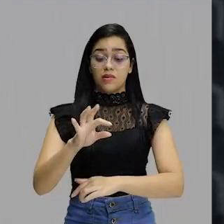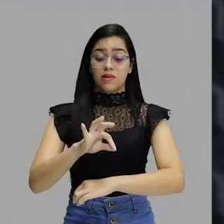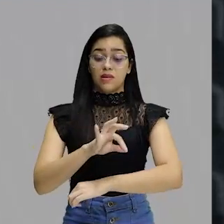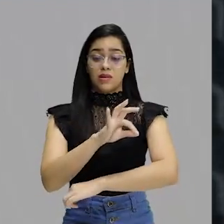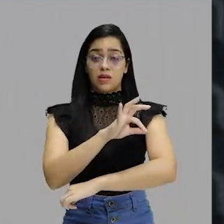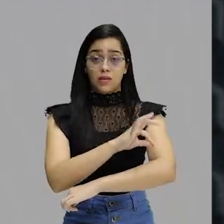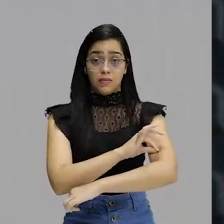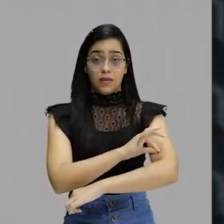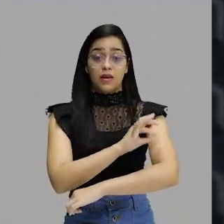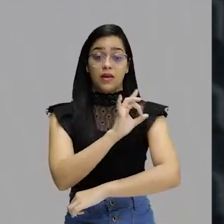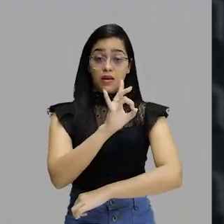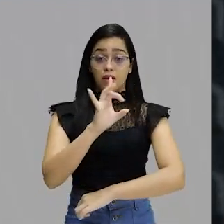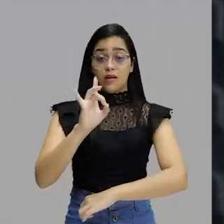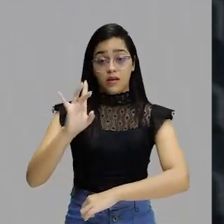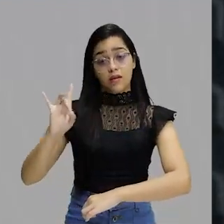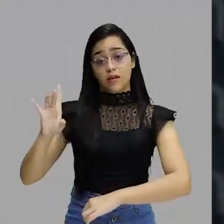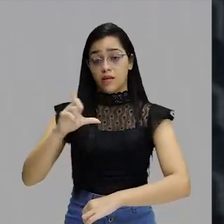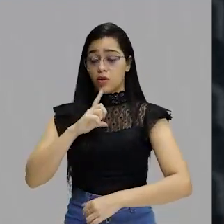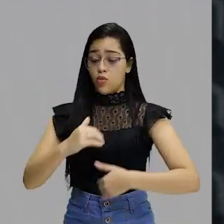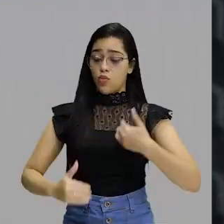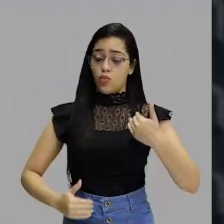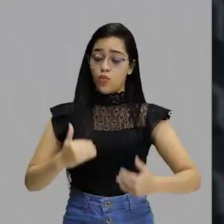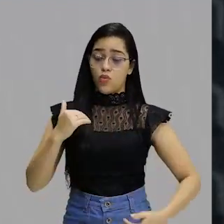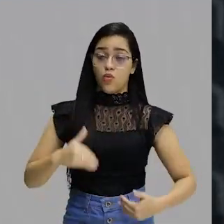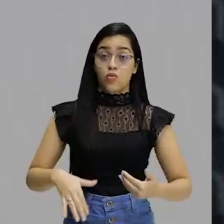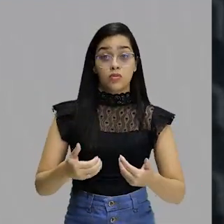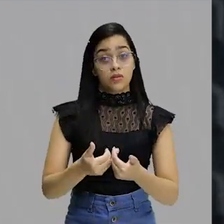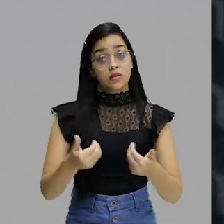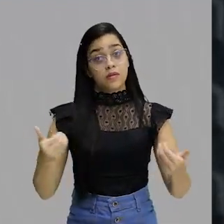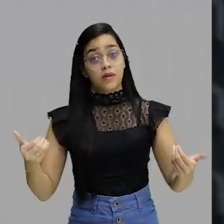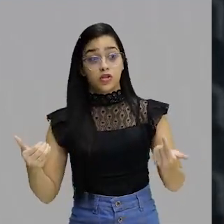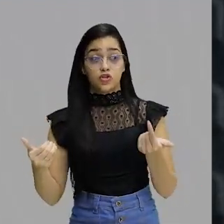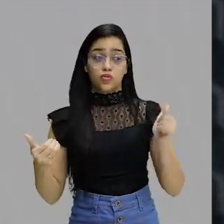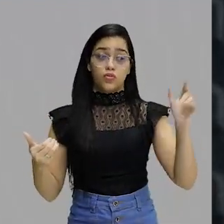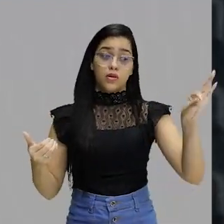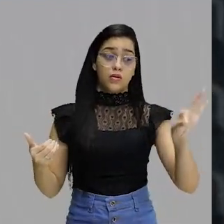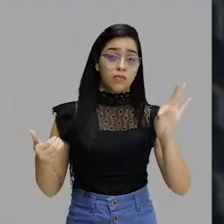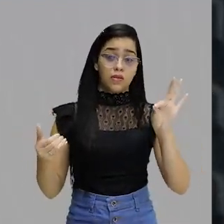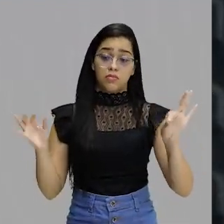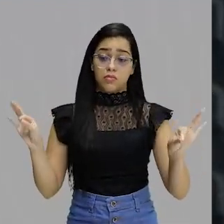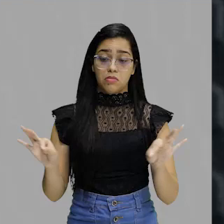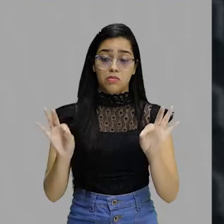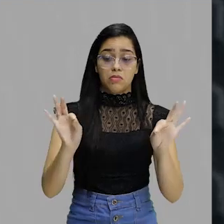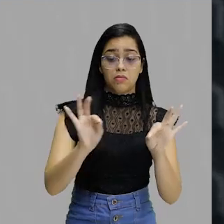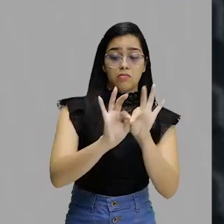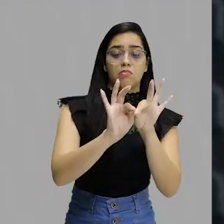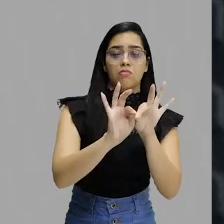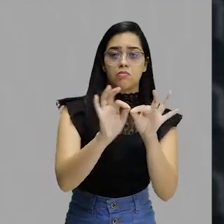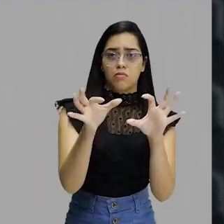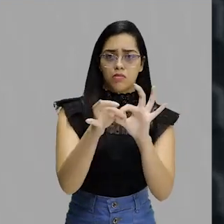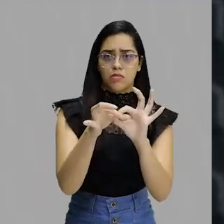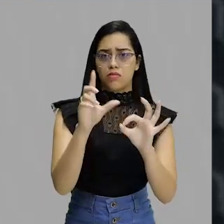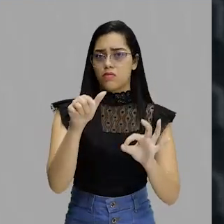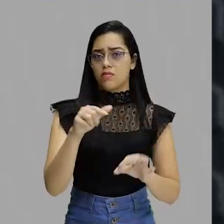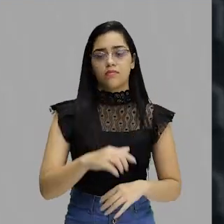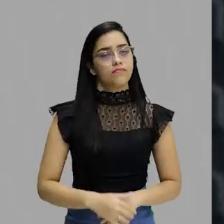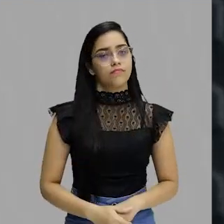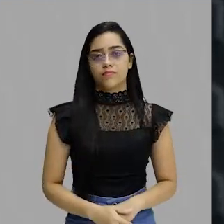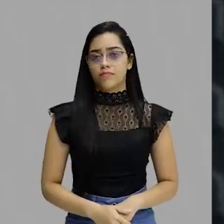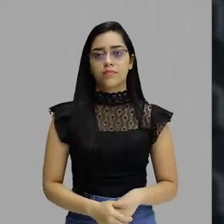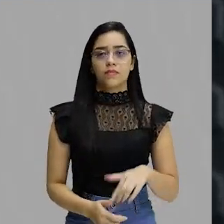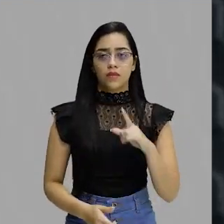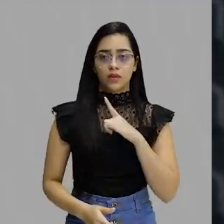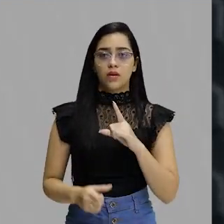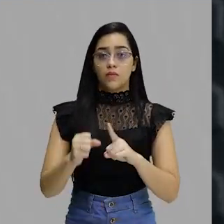abelhas, cada abelha ela tem um corpo separado de outra abelha. Elas não estão grudadas entre si. Então, elas formam ali